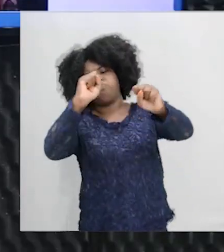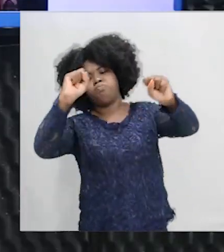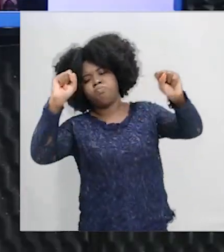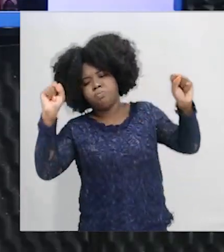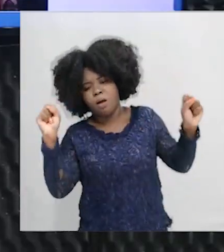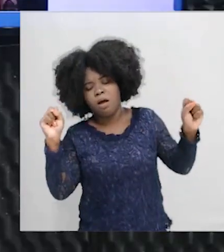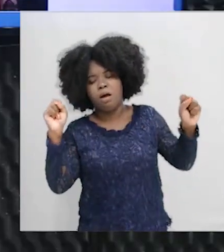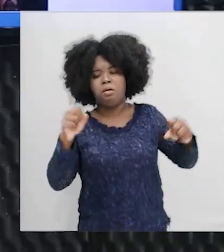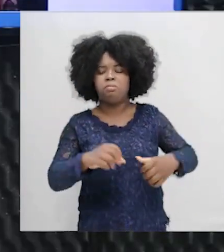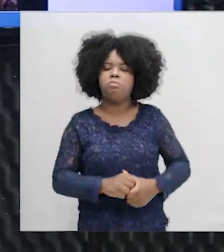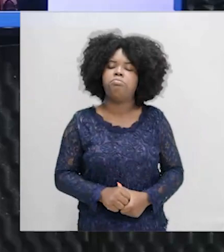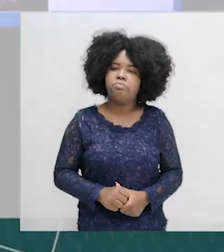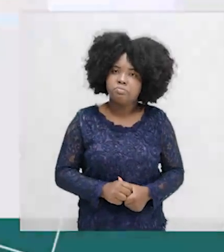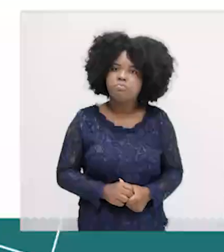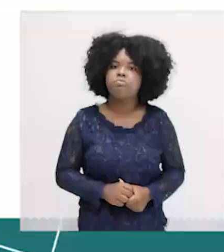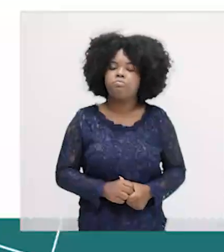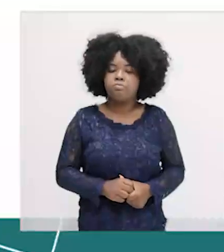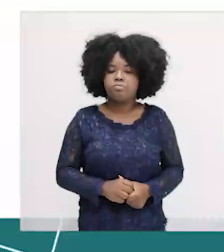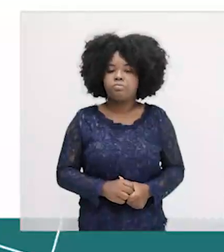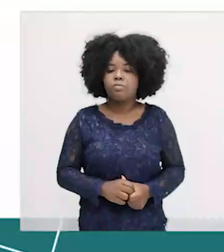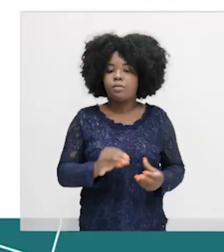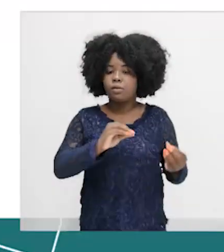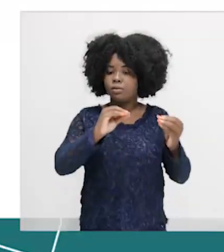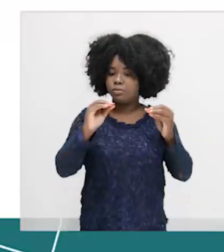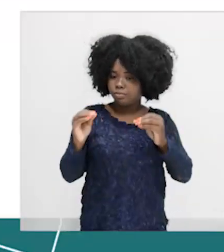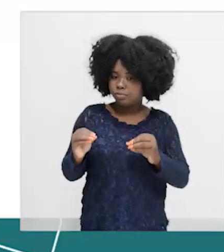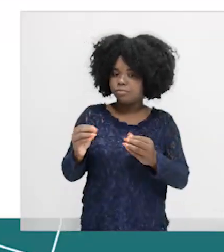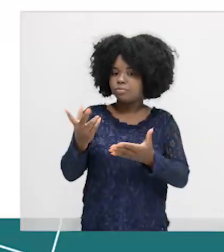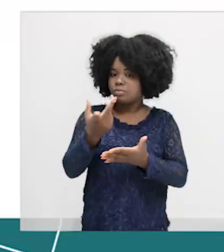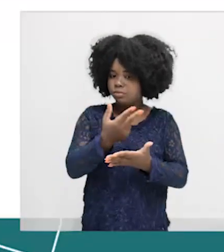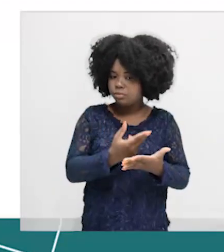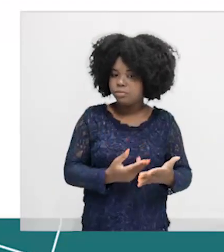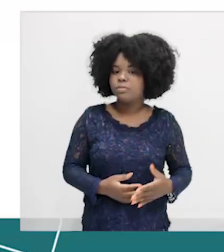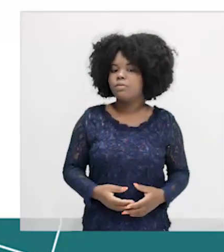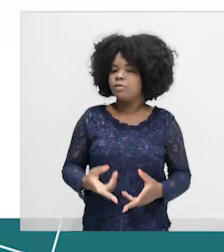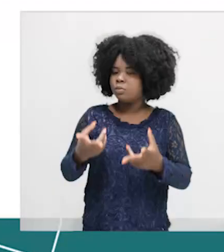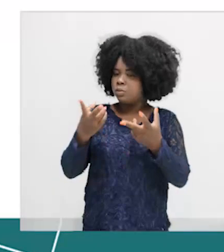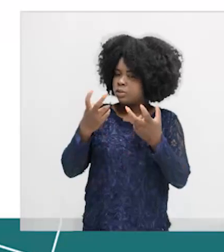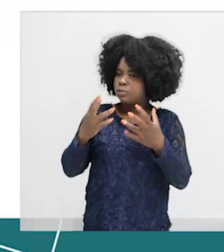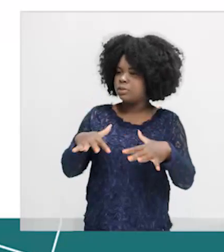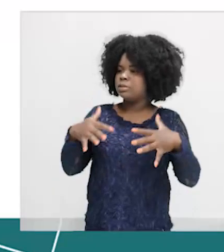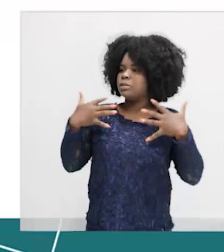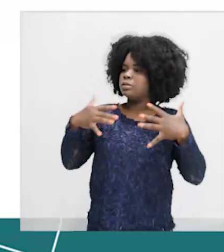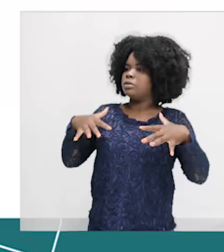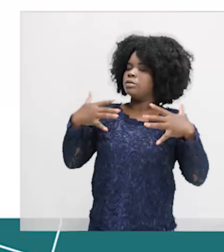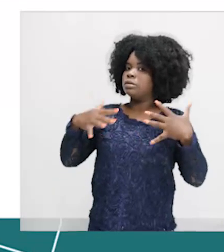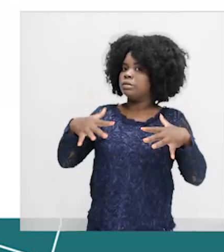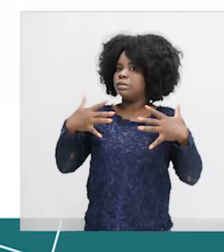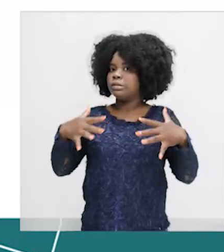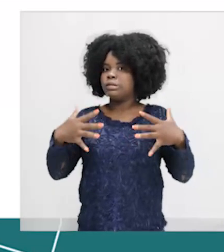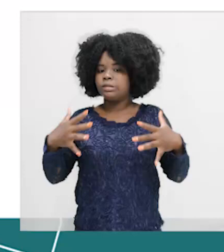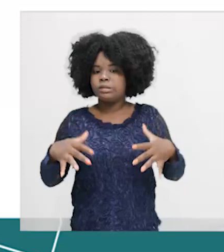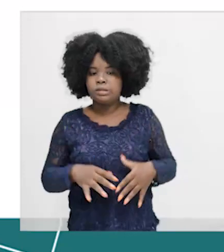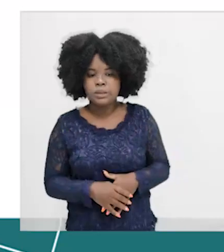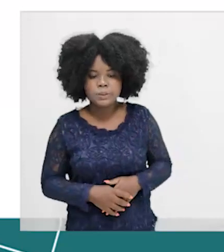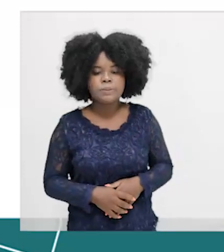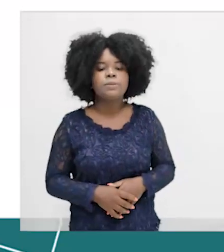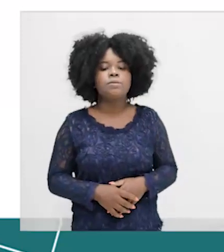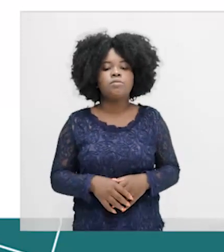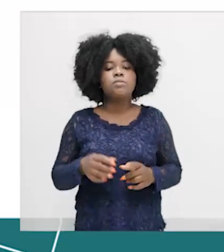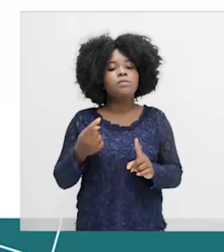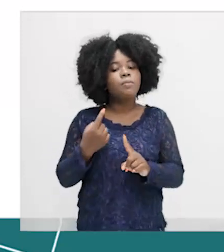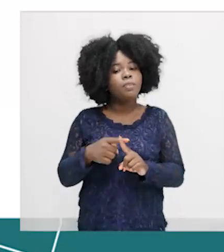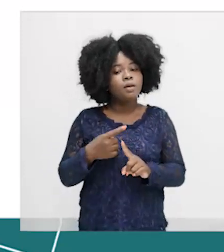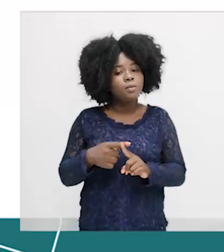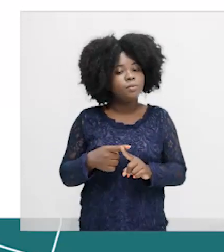é riquíssimo. E eu coloquei uma foto aqui para a gente dar aquele susto. Pois é, porque quando você olha, você fica impressionado, porque